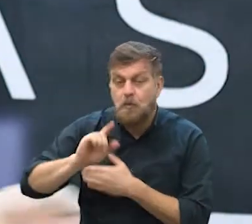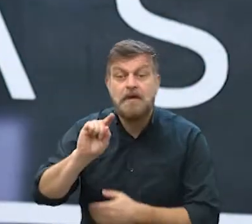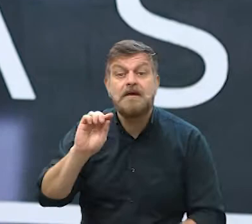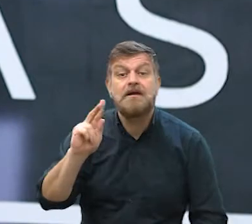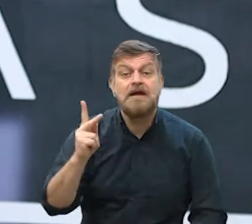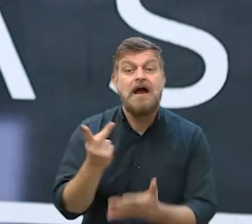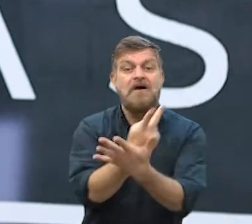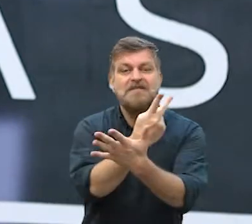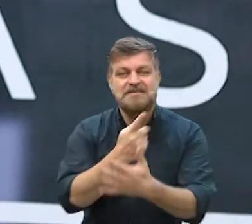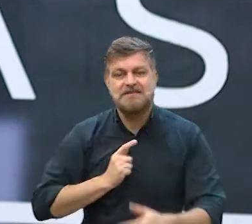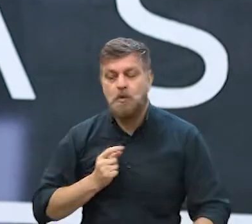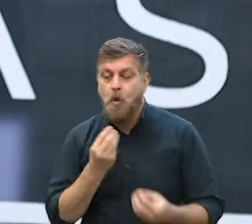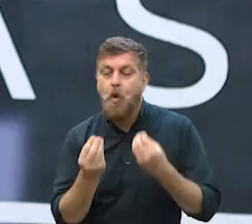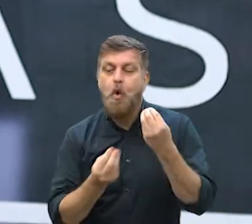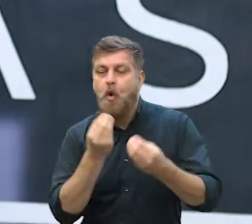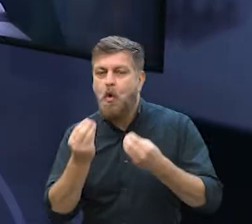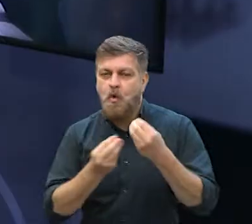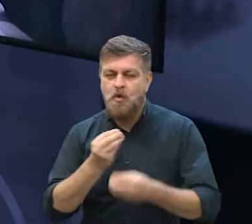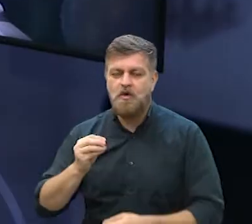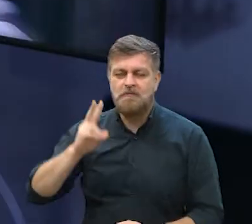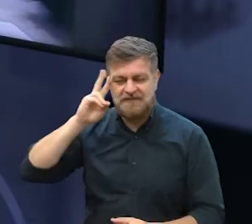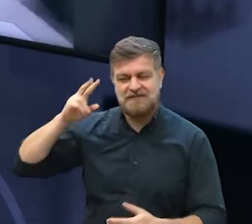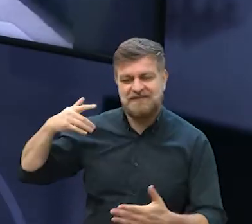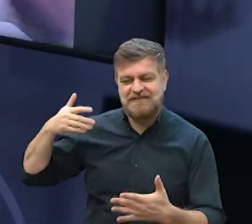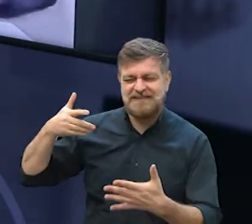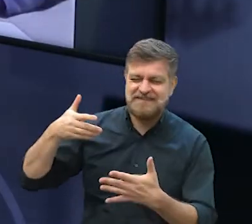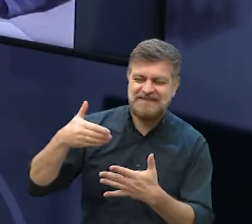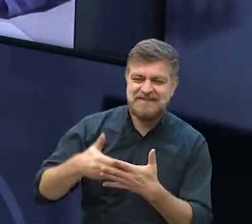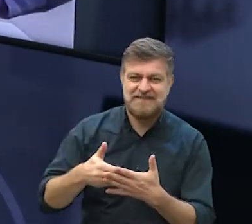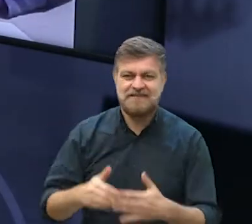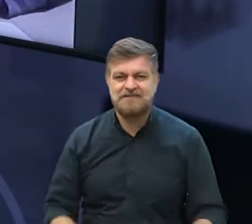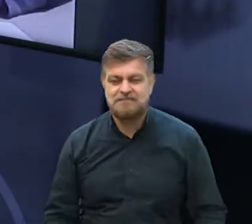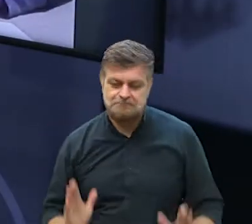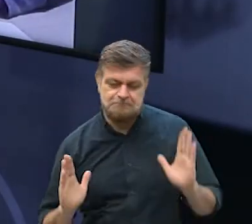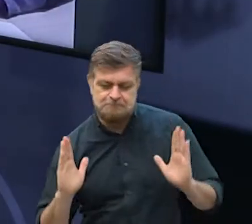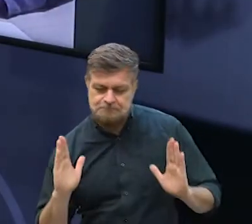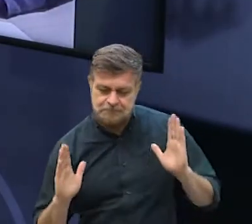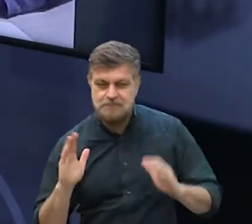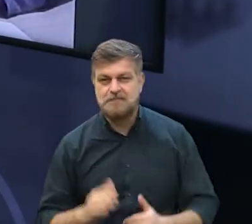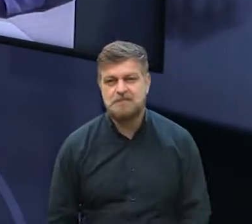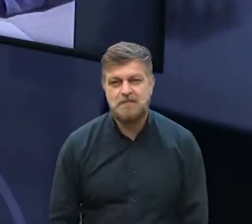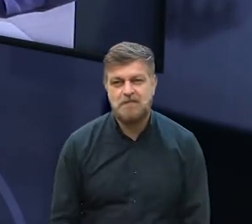que vocês chegaram até aqui? Conta um pouquinho pra gente da trajetória da associação.